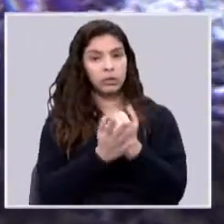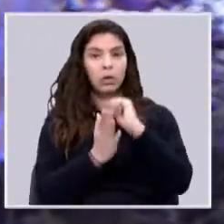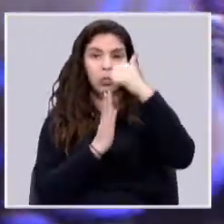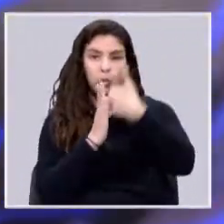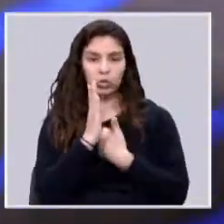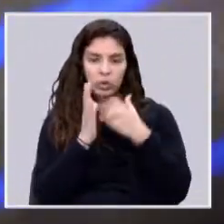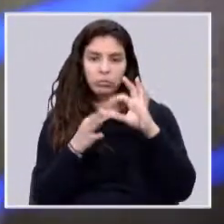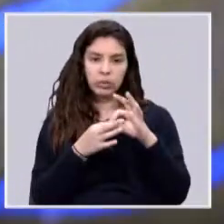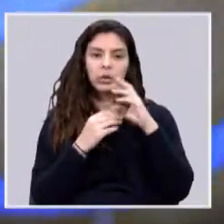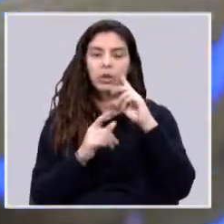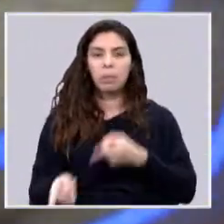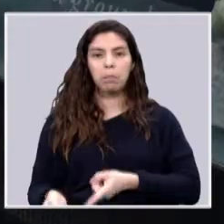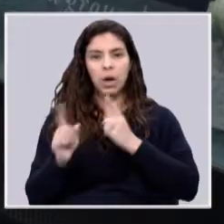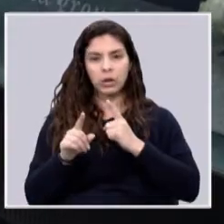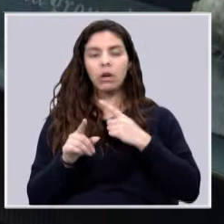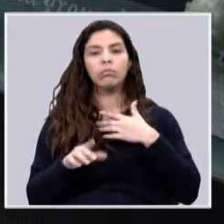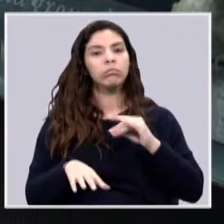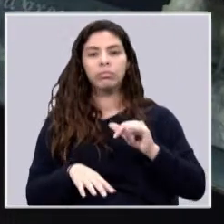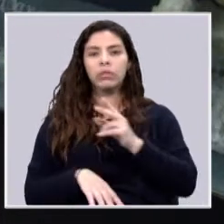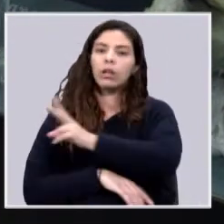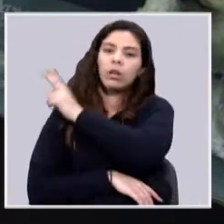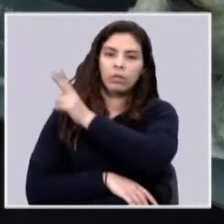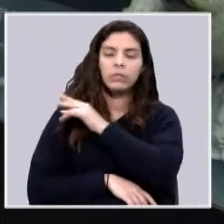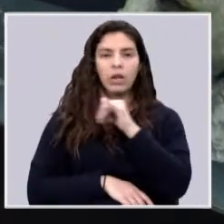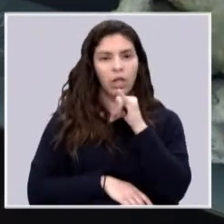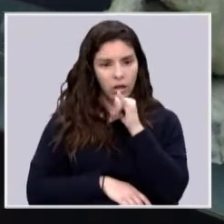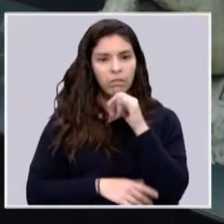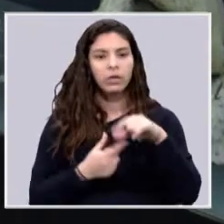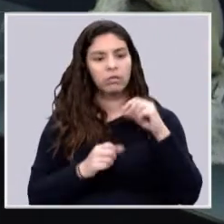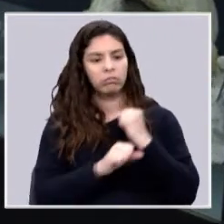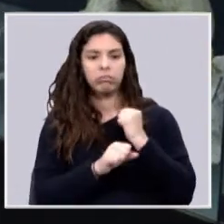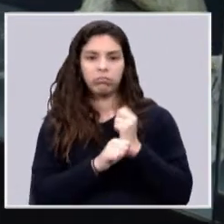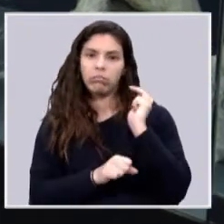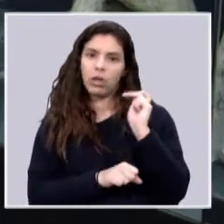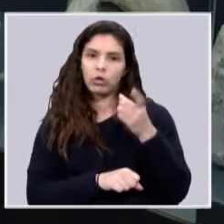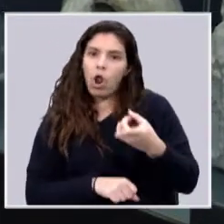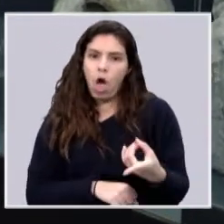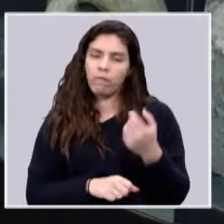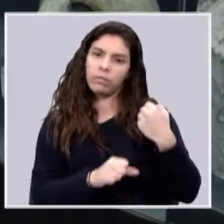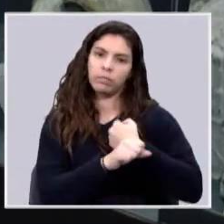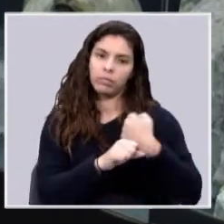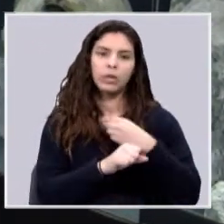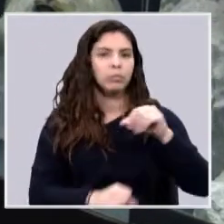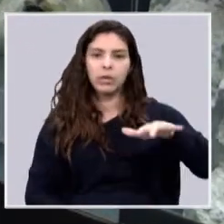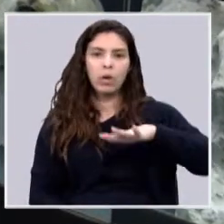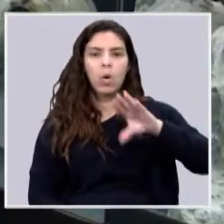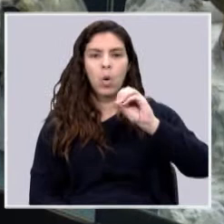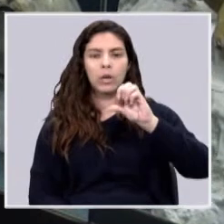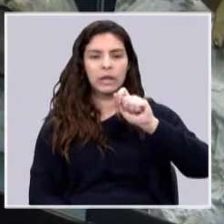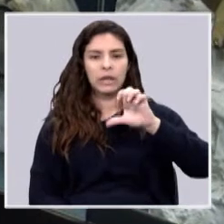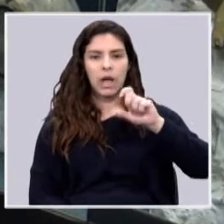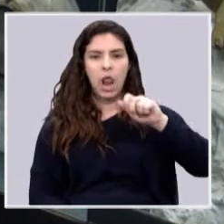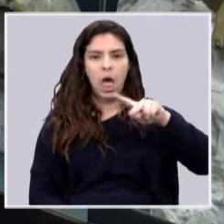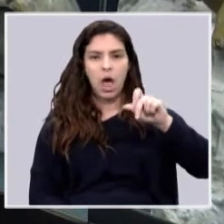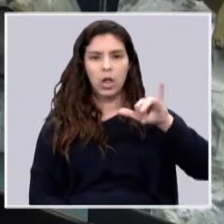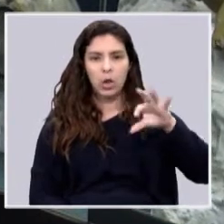Licenciou-se em Biologia Marinha e Pescas pela Universidade do Algarve e esteve 9 anos a trabalhar no Oceanário de Lisboa. A experiência e a